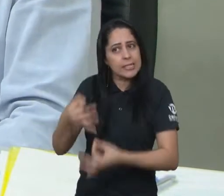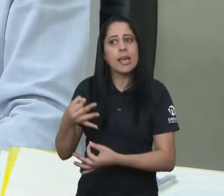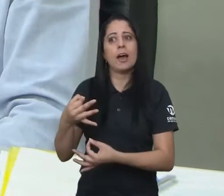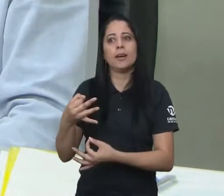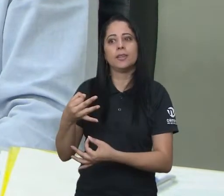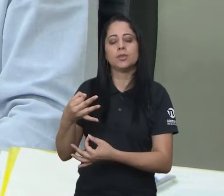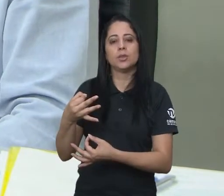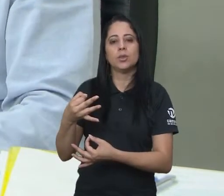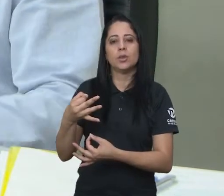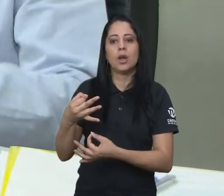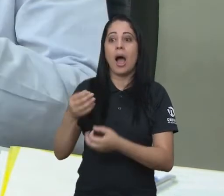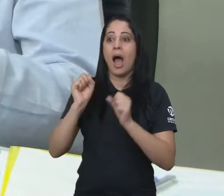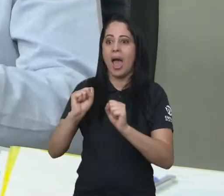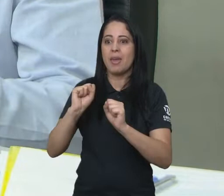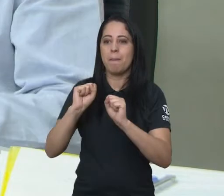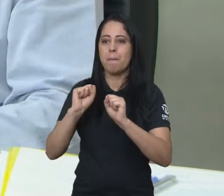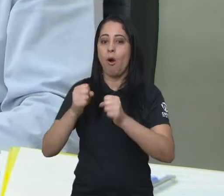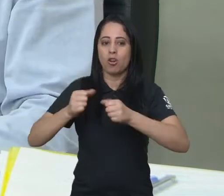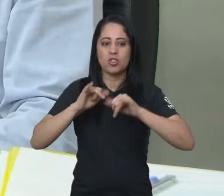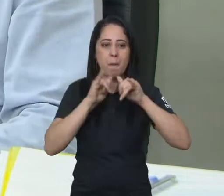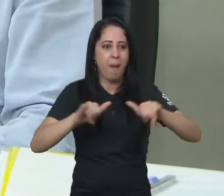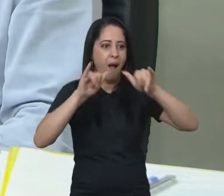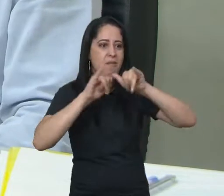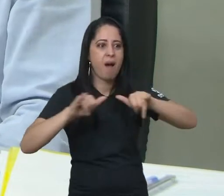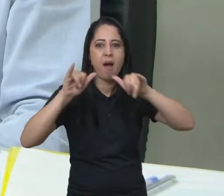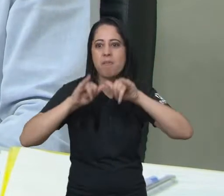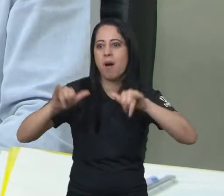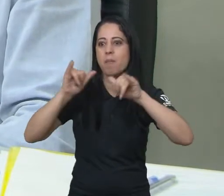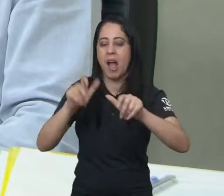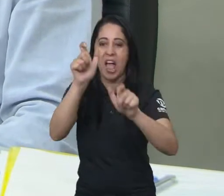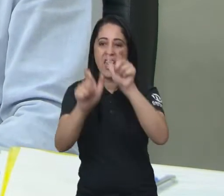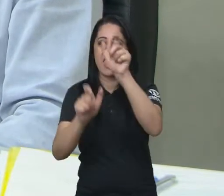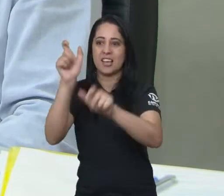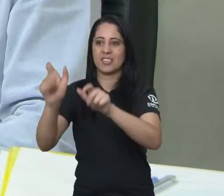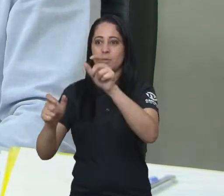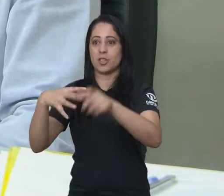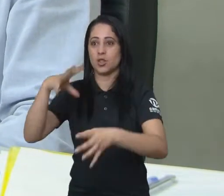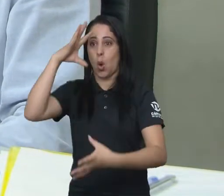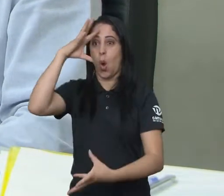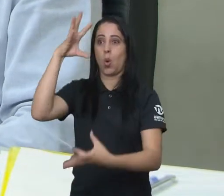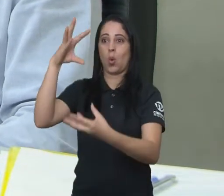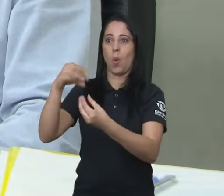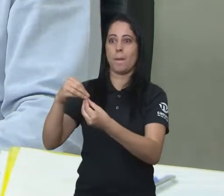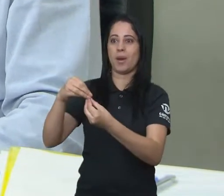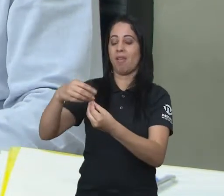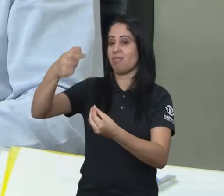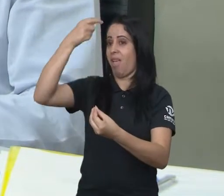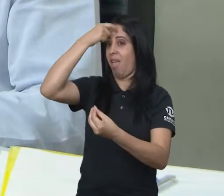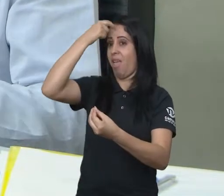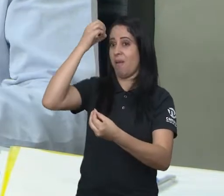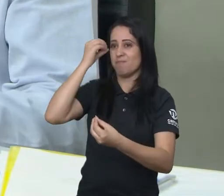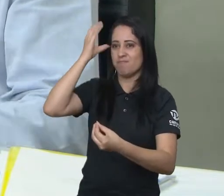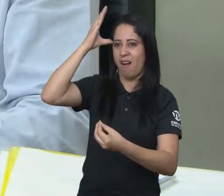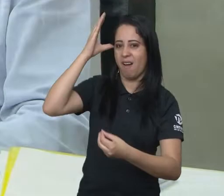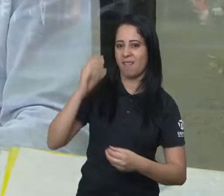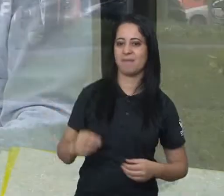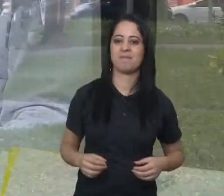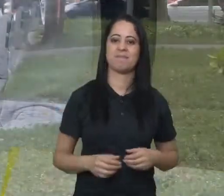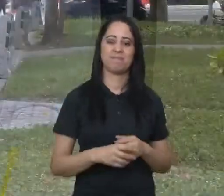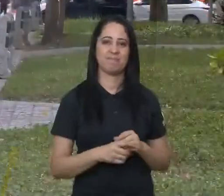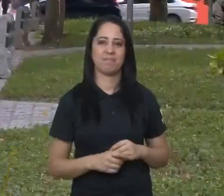específica, aquilo você pode dar luz, né, ao tema, e as pessoas realmente se conscientizam nos seus dia a dia.